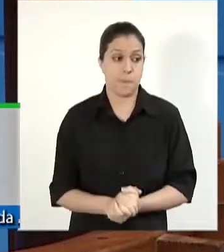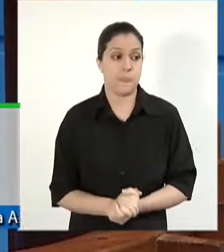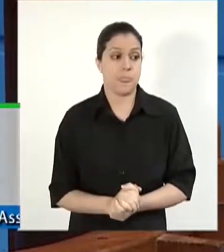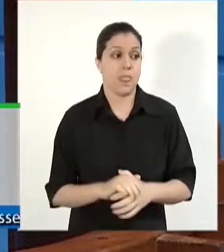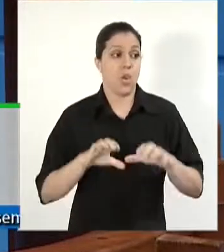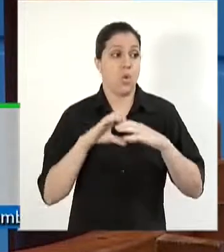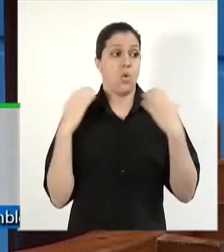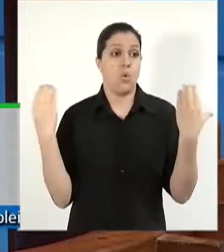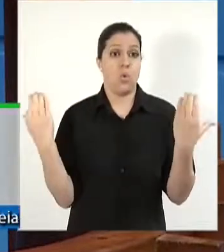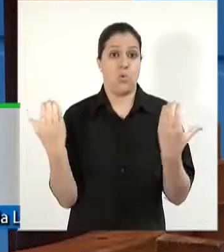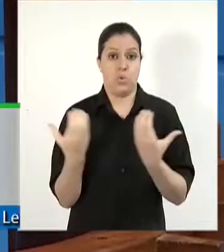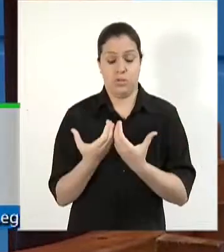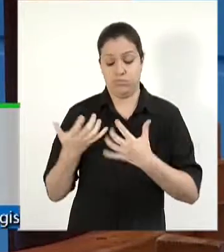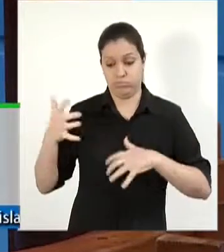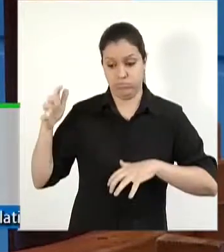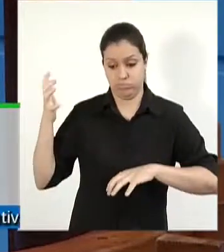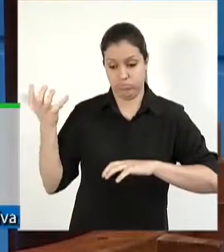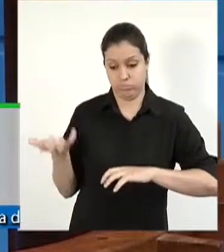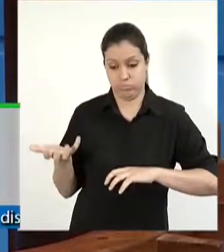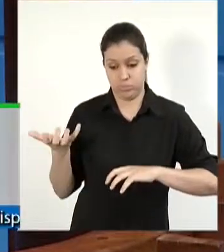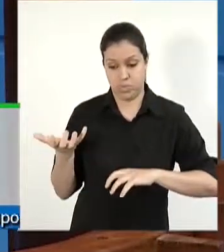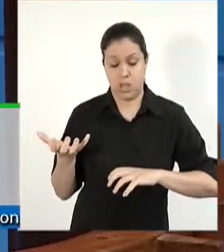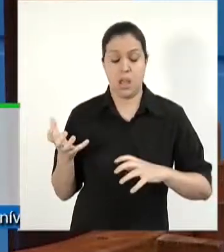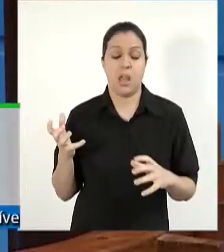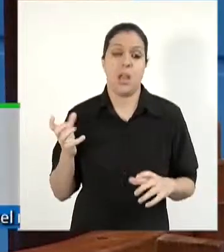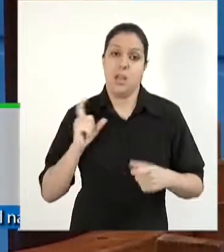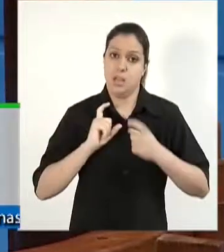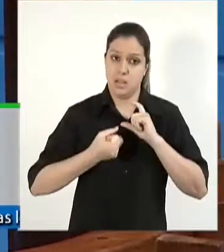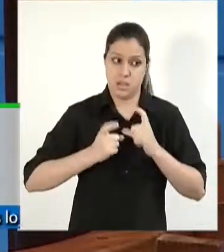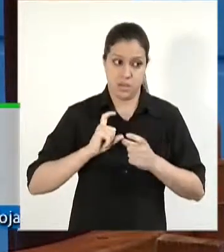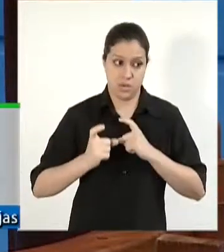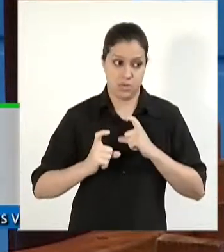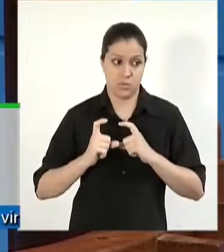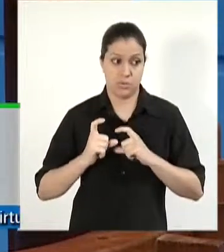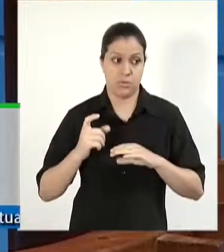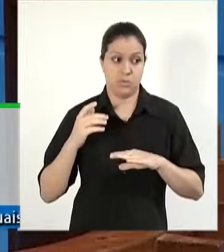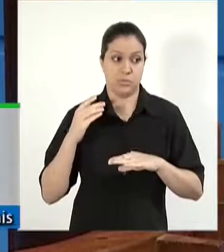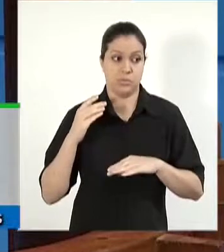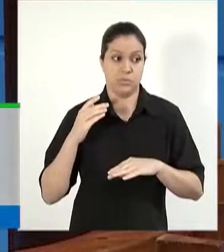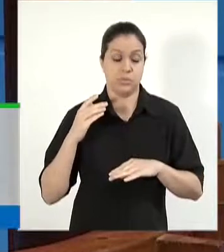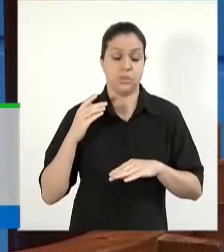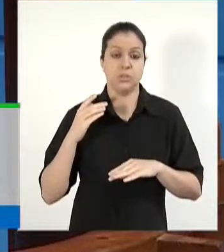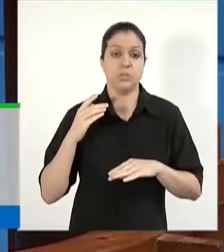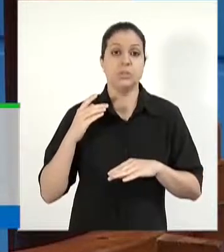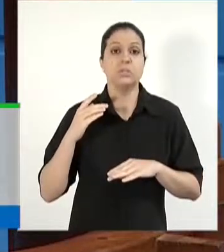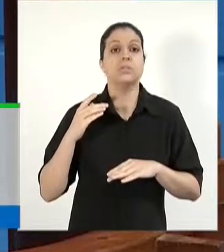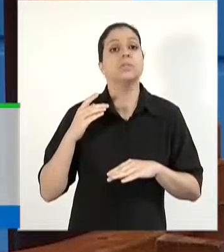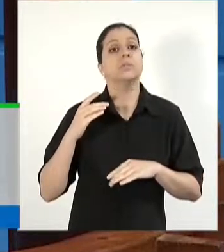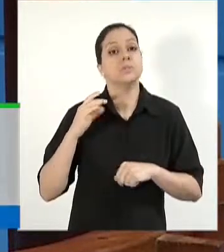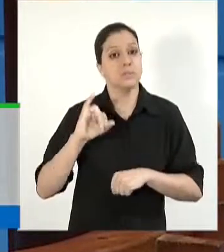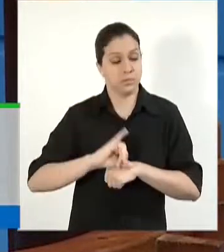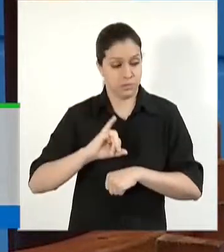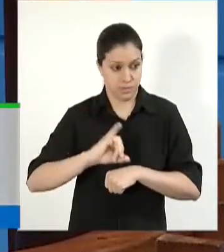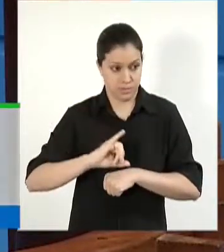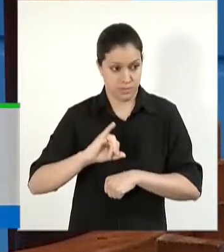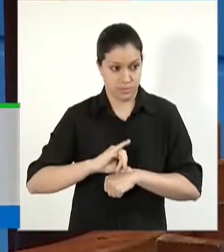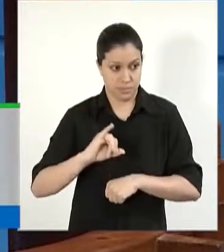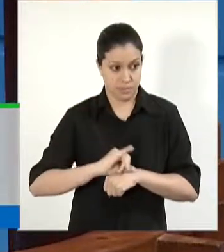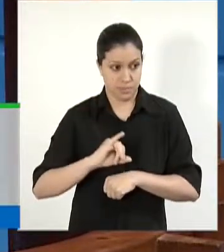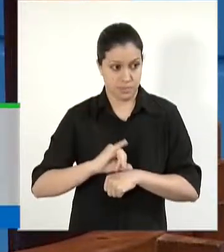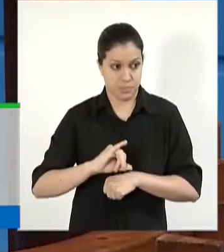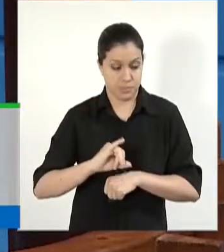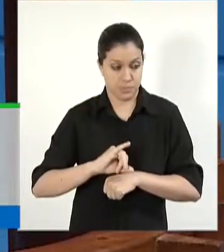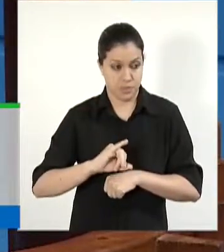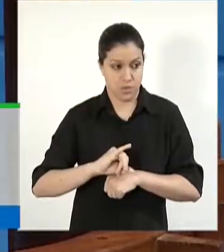Congresso Nacional reunir-se-á anualmente na capital, no dia 2 de fevereiro do dia 17 de julho, e aqui pulo para o parágrafo